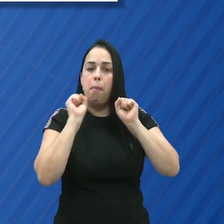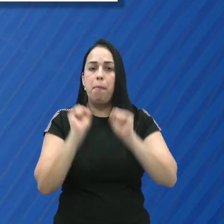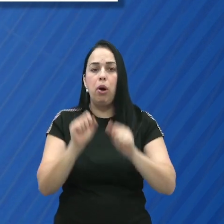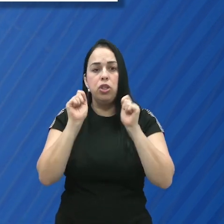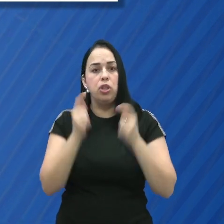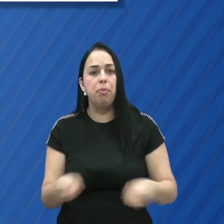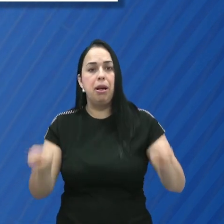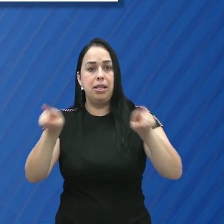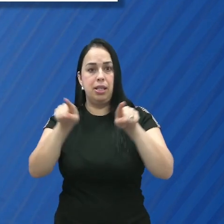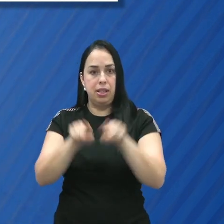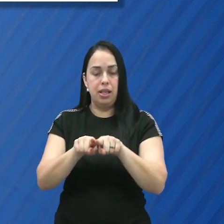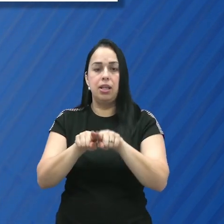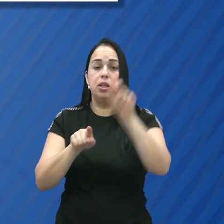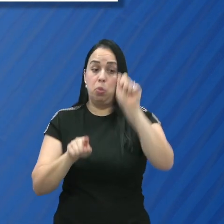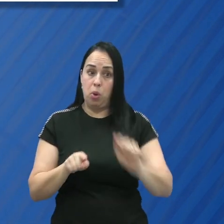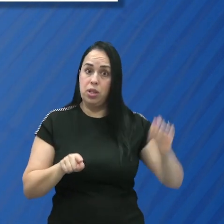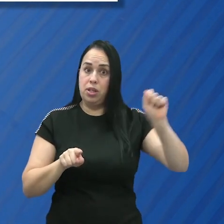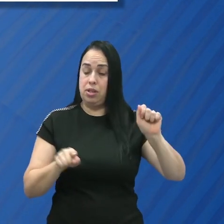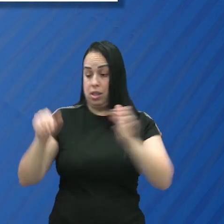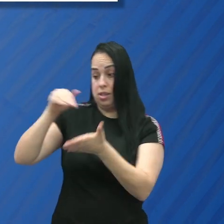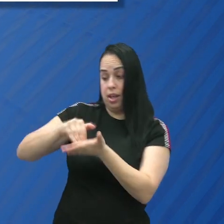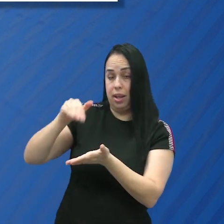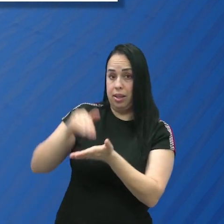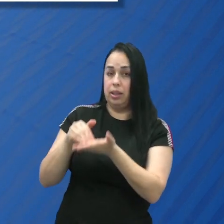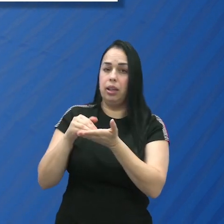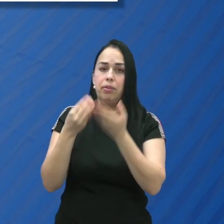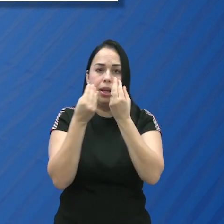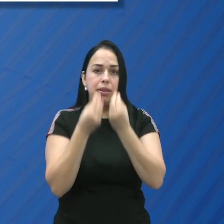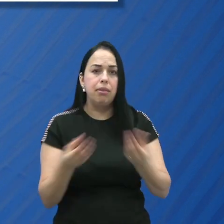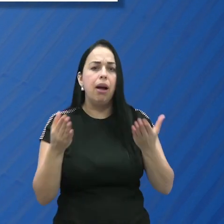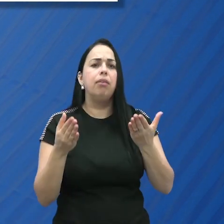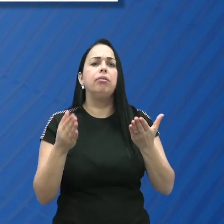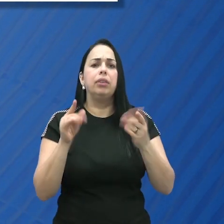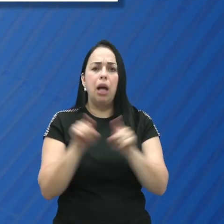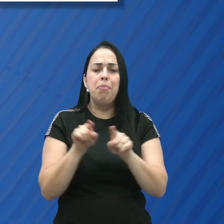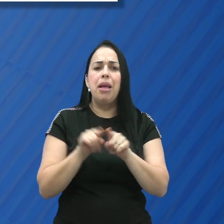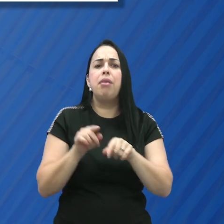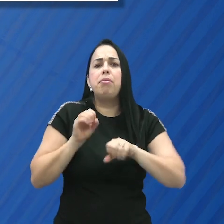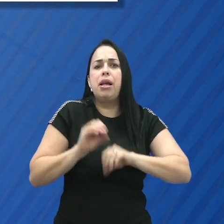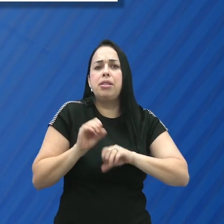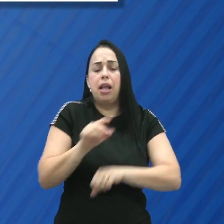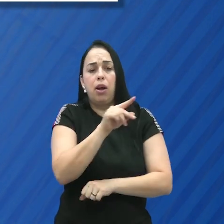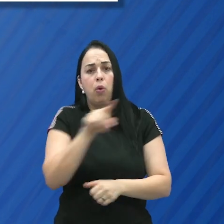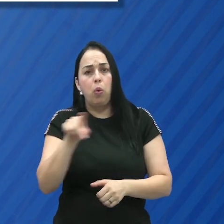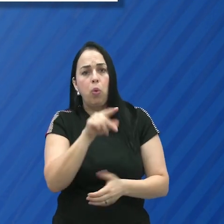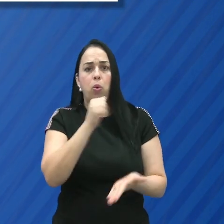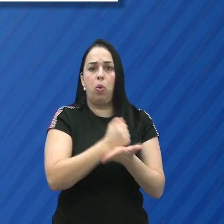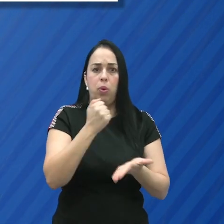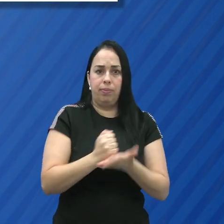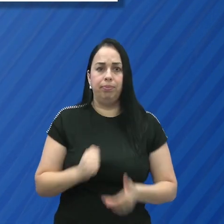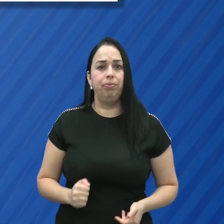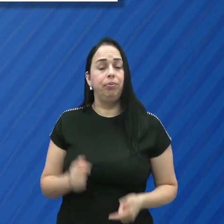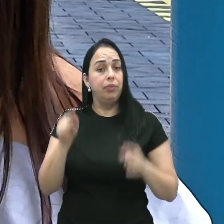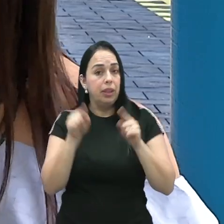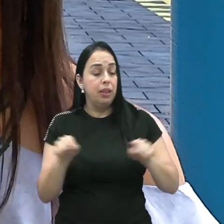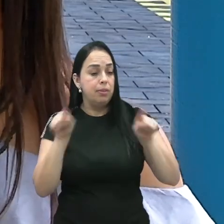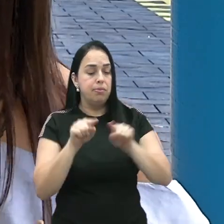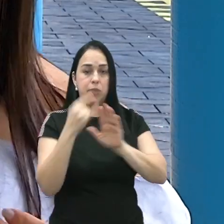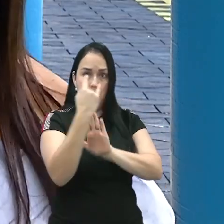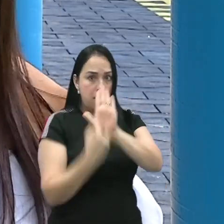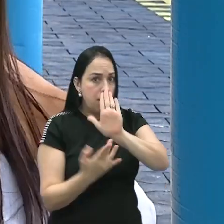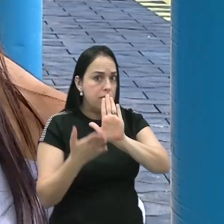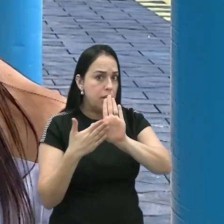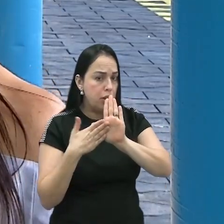do município possa firmar um termo de colaboração com a entidade que garantirá a execução do trabalho pedagógico.